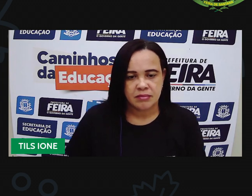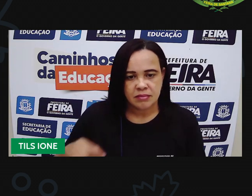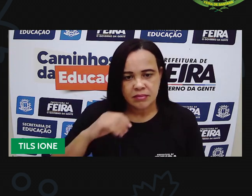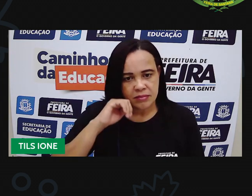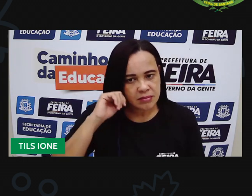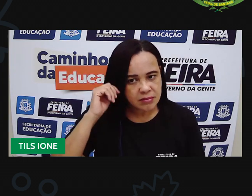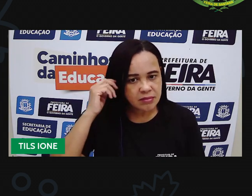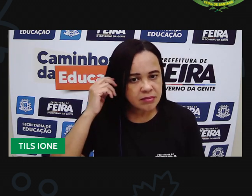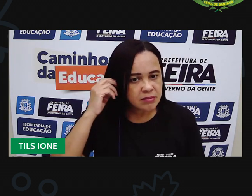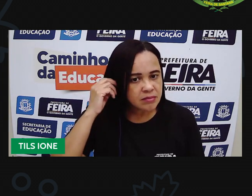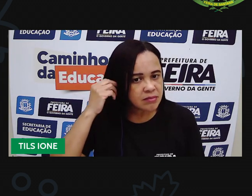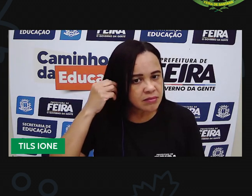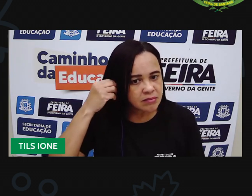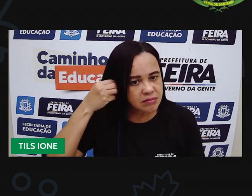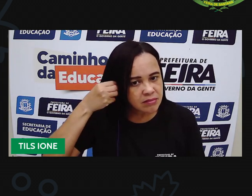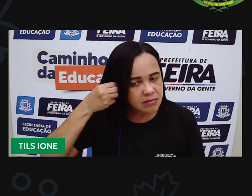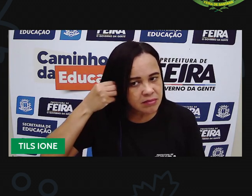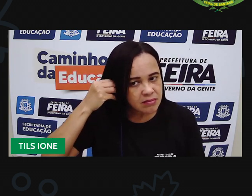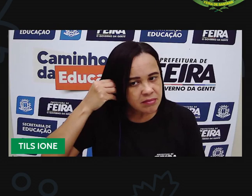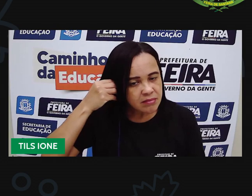É produção.